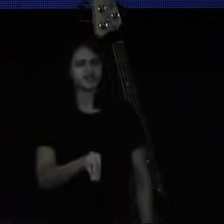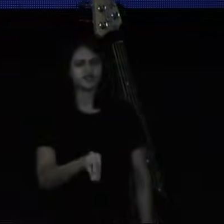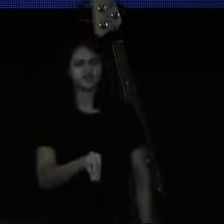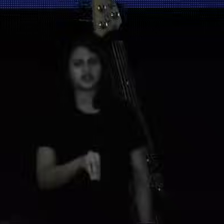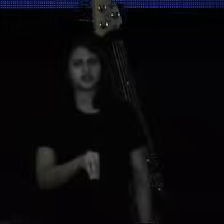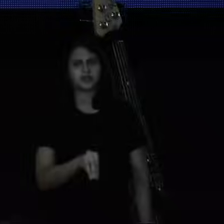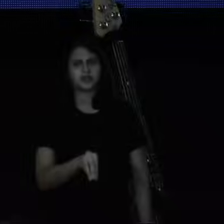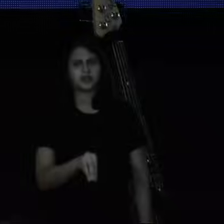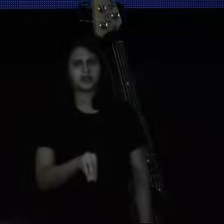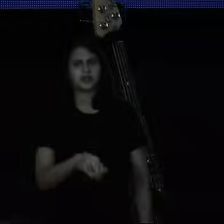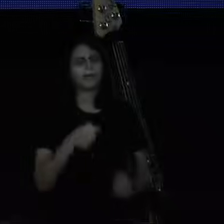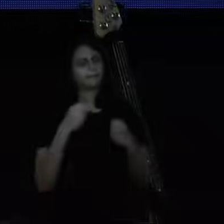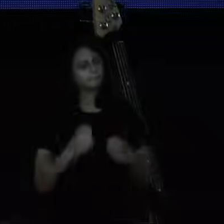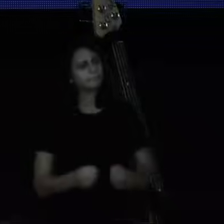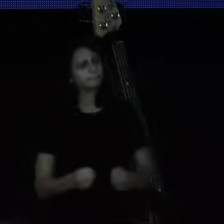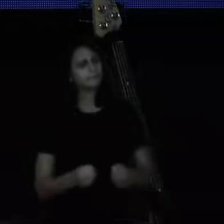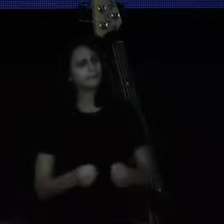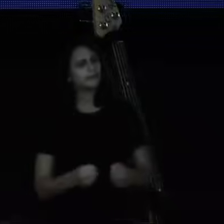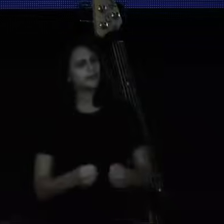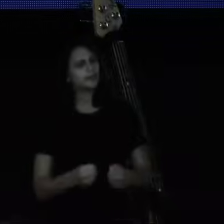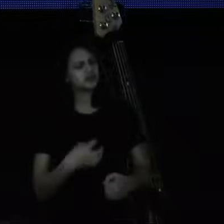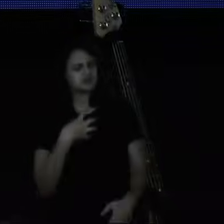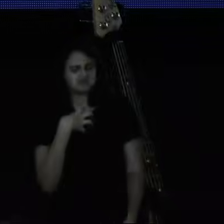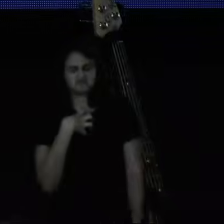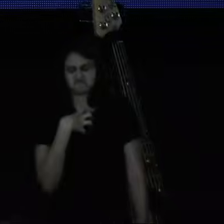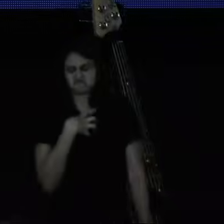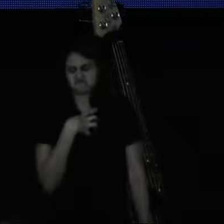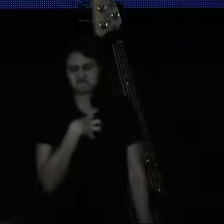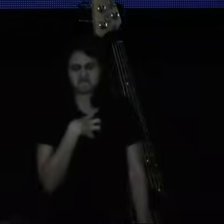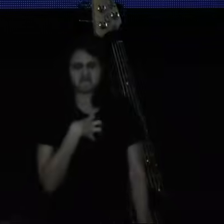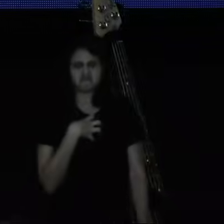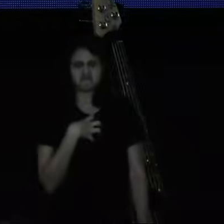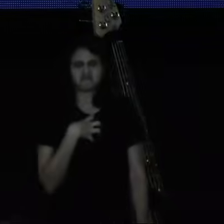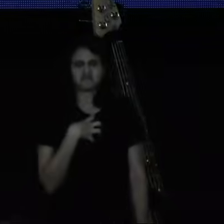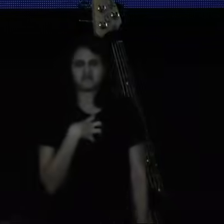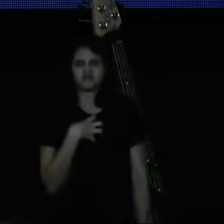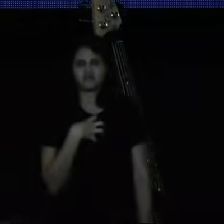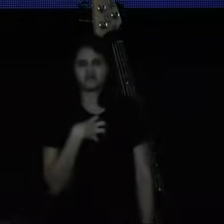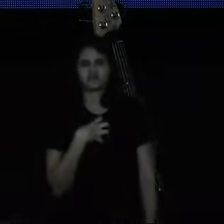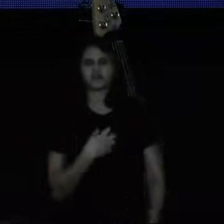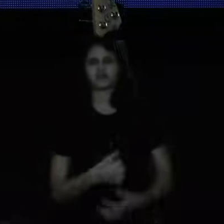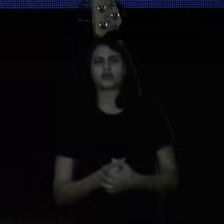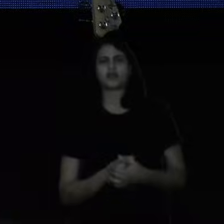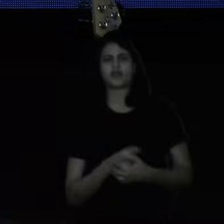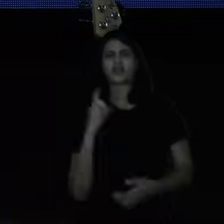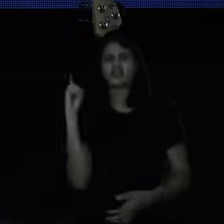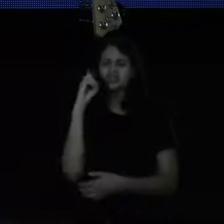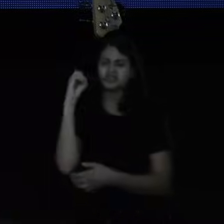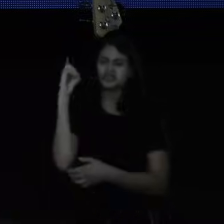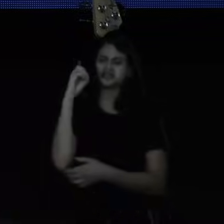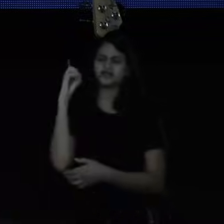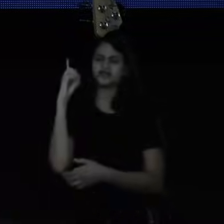quem fez eles viver essa rejeição, mas não fizeram isso. José, Davi. A mesma coisa sou eu, a mesma coisa é